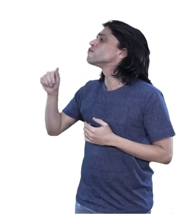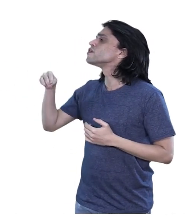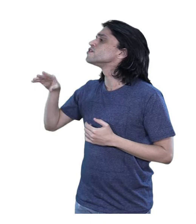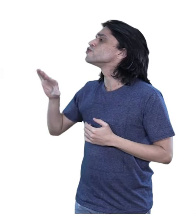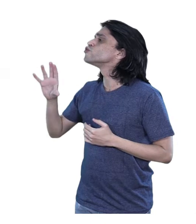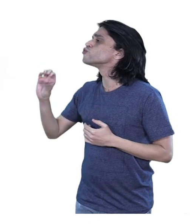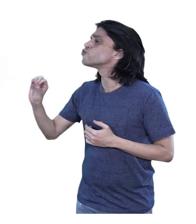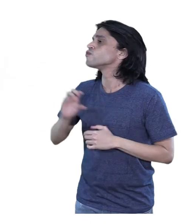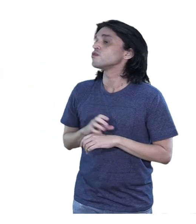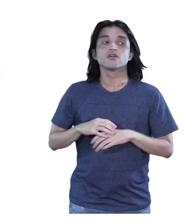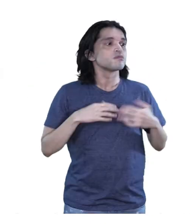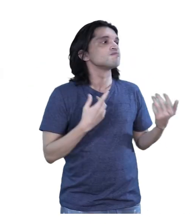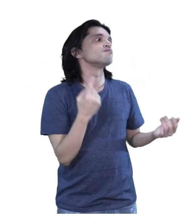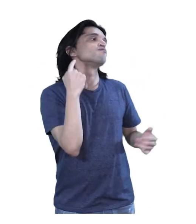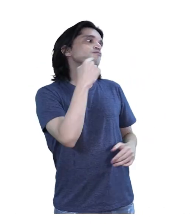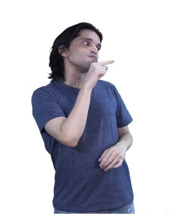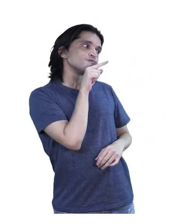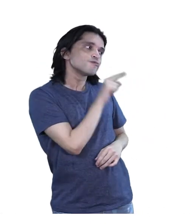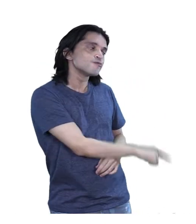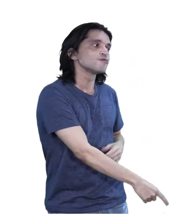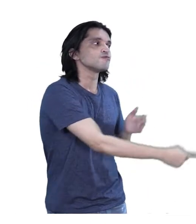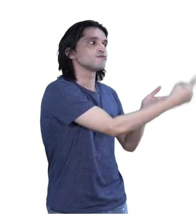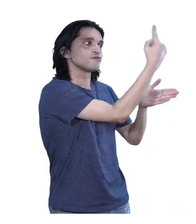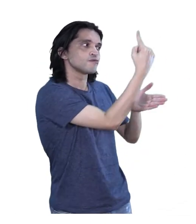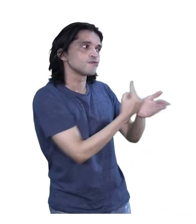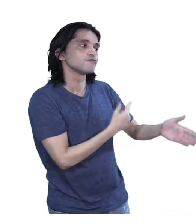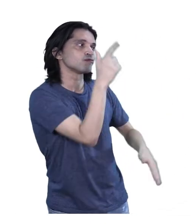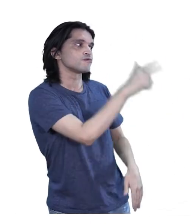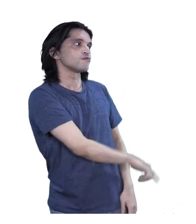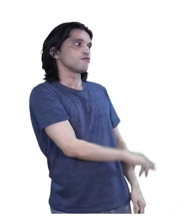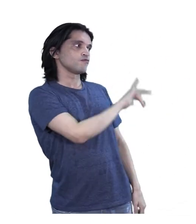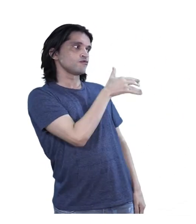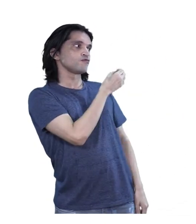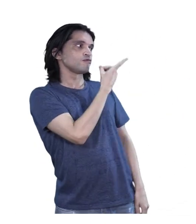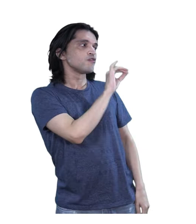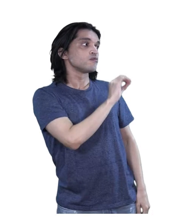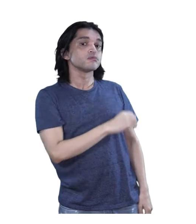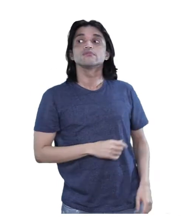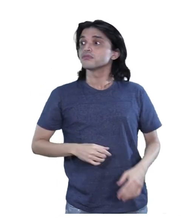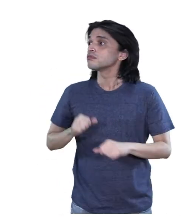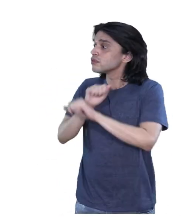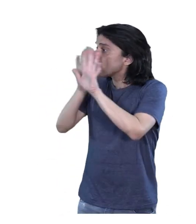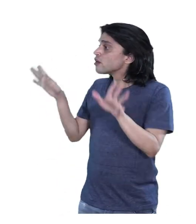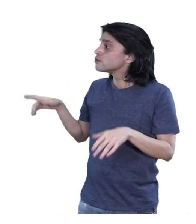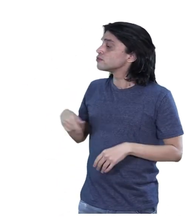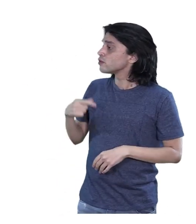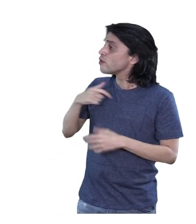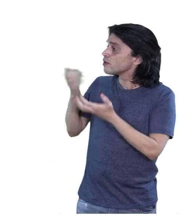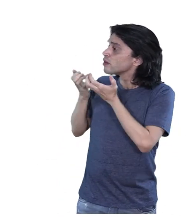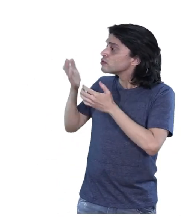pergunta, João. João Grilo. Claro, tenho que saber. Como foi que você